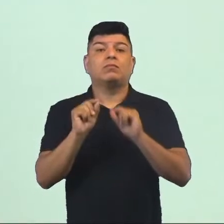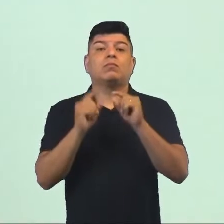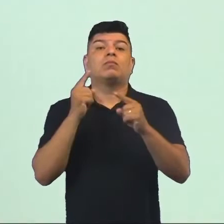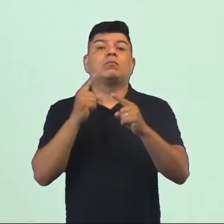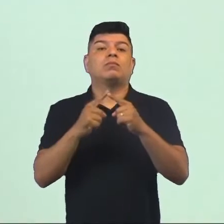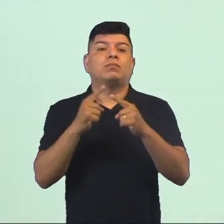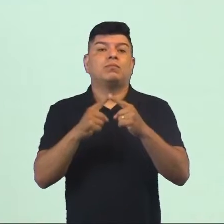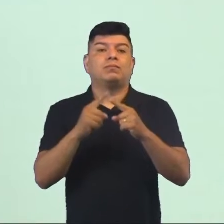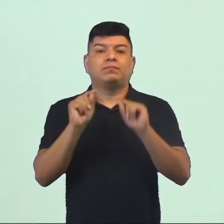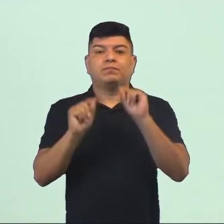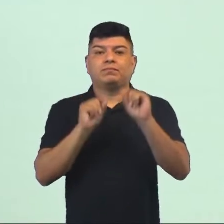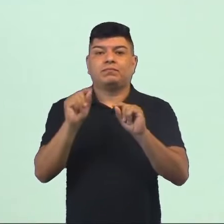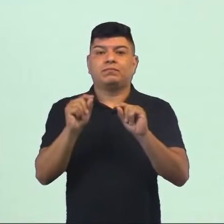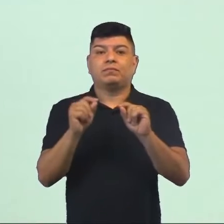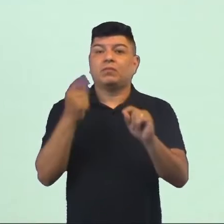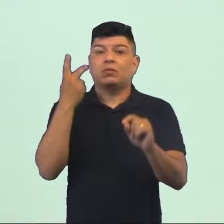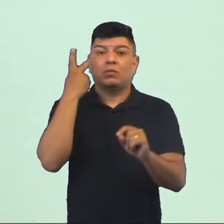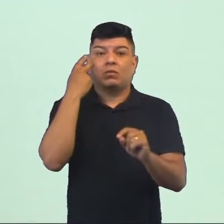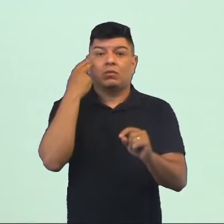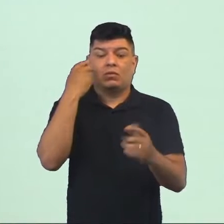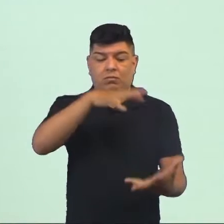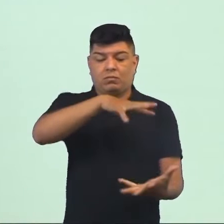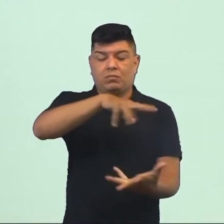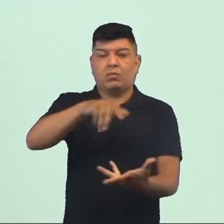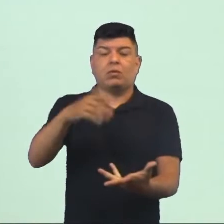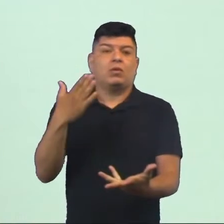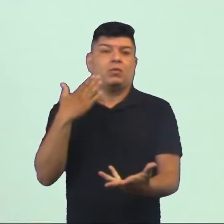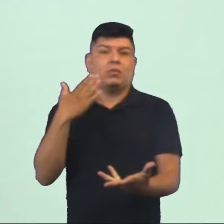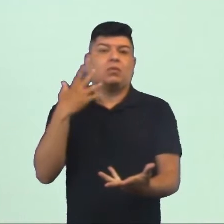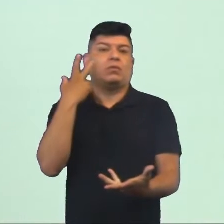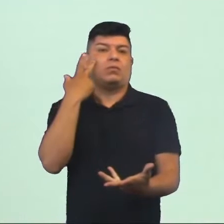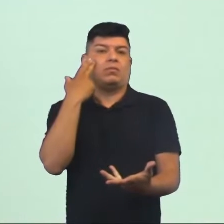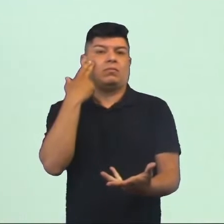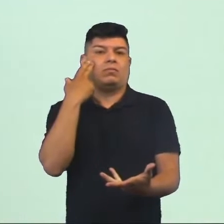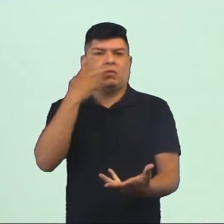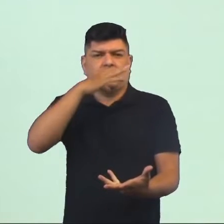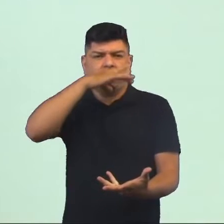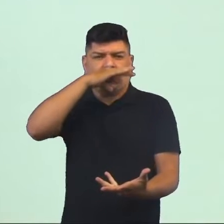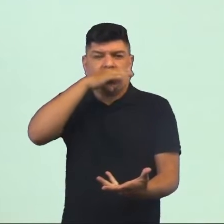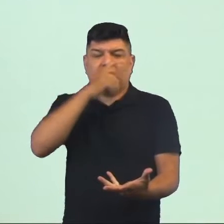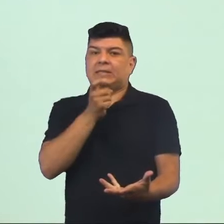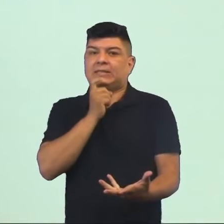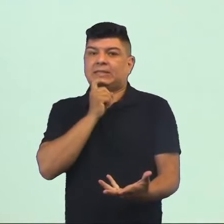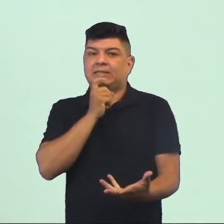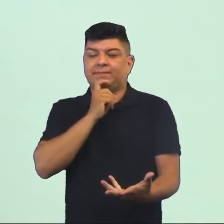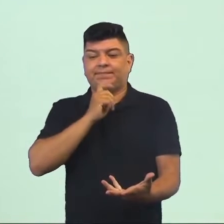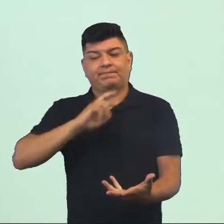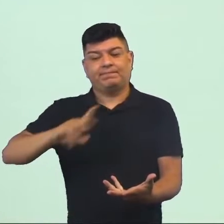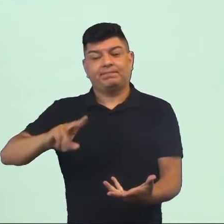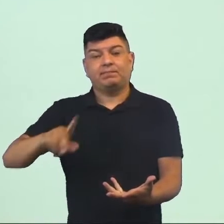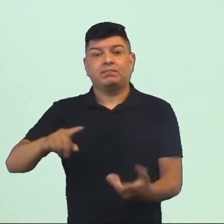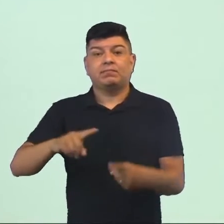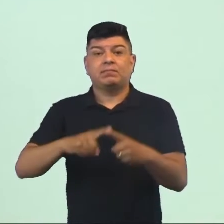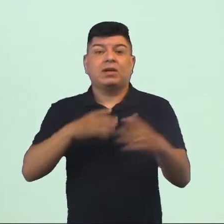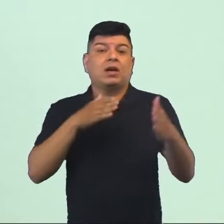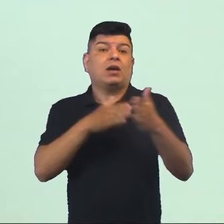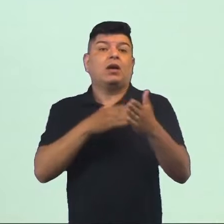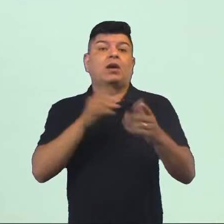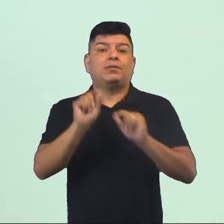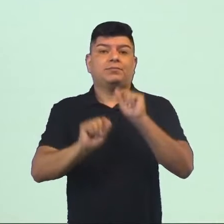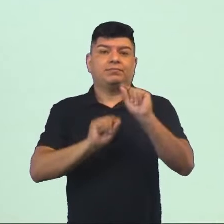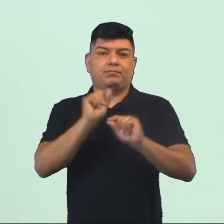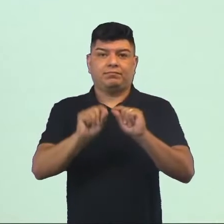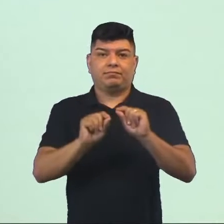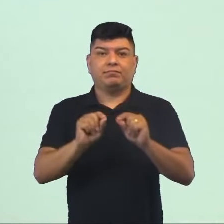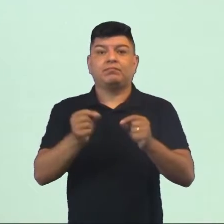Para manter a temperatura normal do planeta. Não é para ficar muito quente e nem é para ficar muito frio. Mas o que impede que o efeito